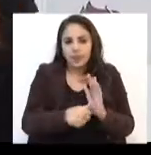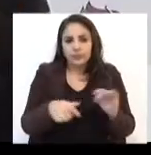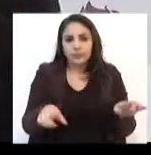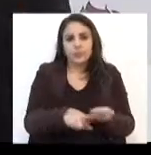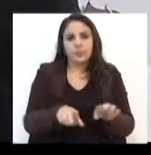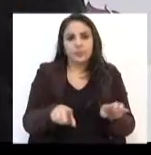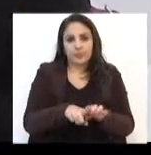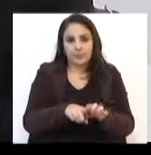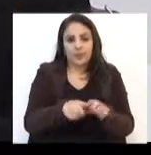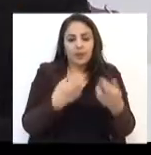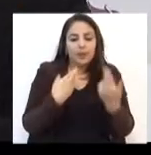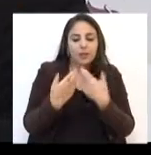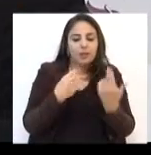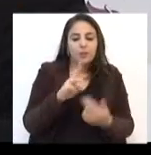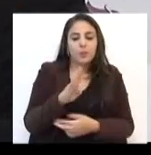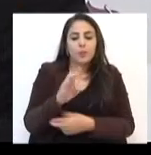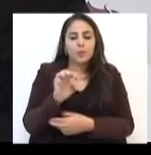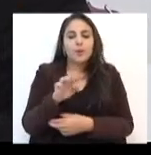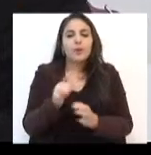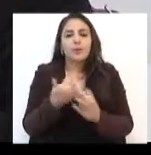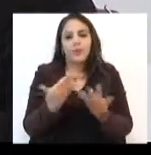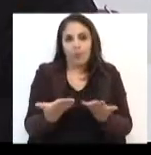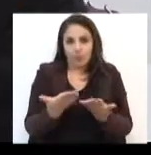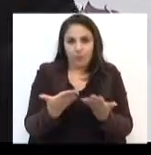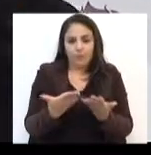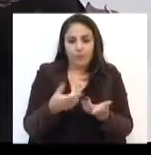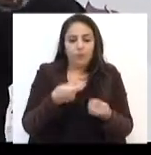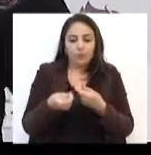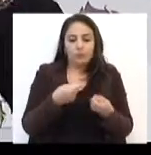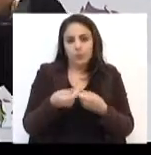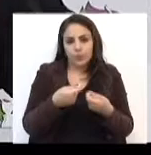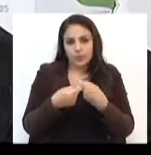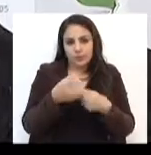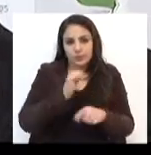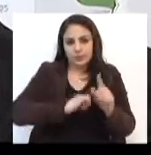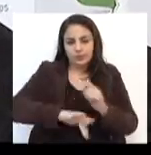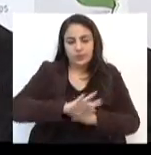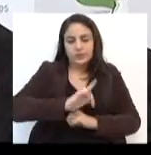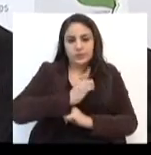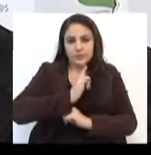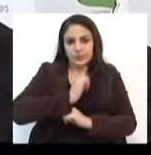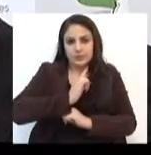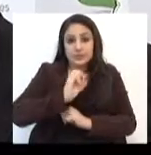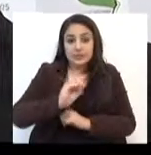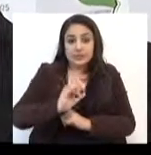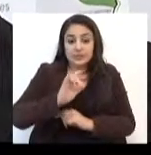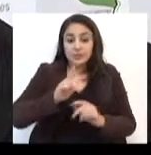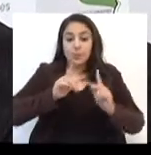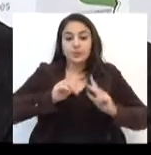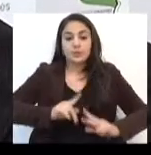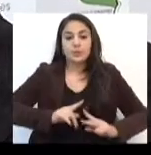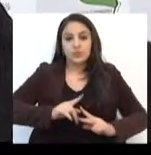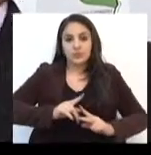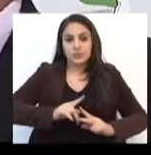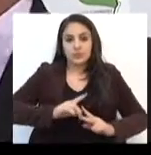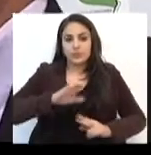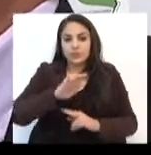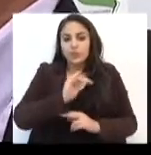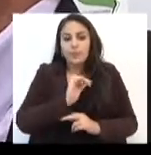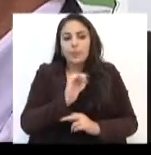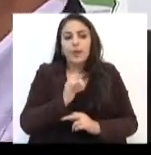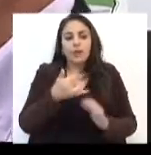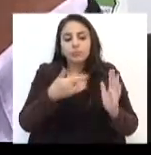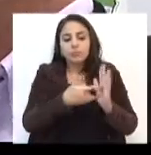ao Uber, qual é o controle que a sociedade vai ter? Se alguém chamar no aplicativo um